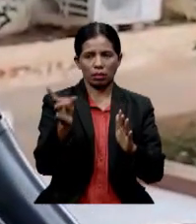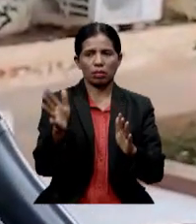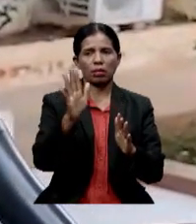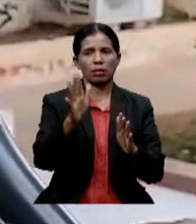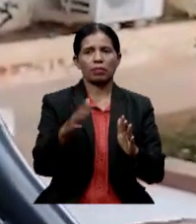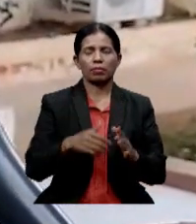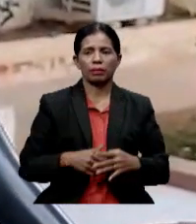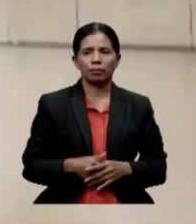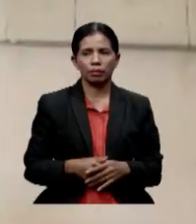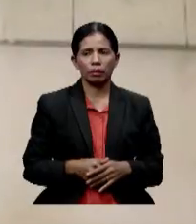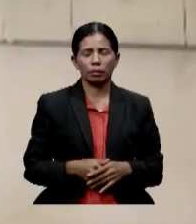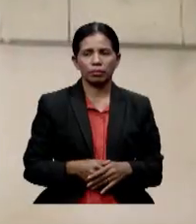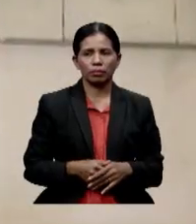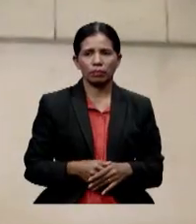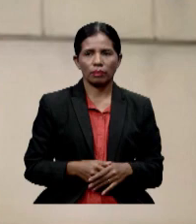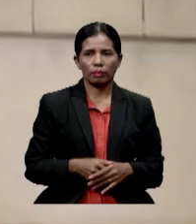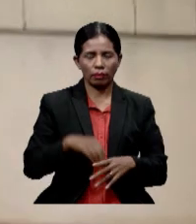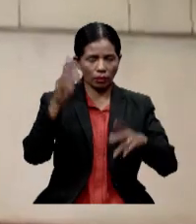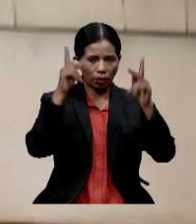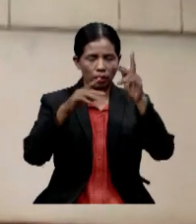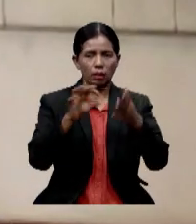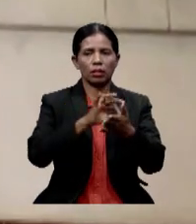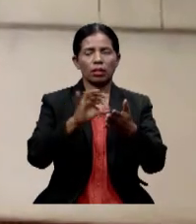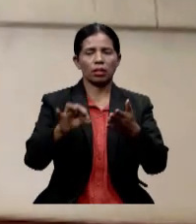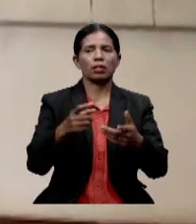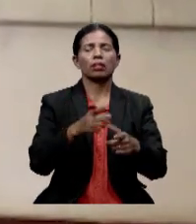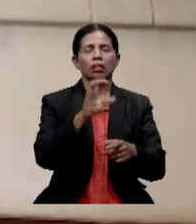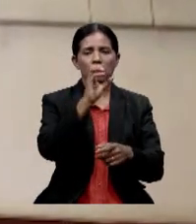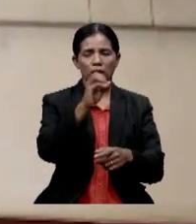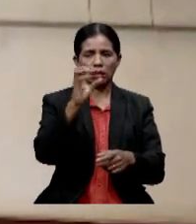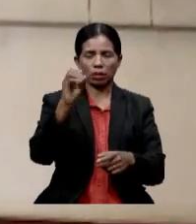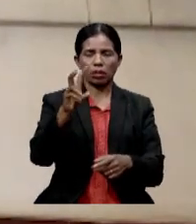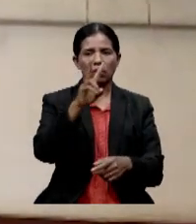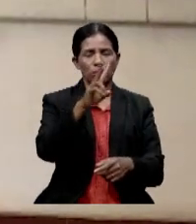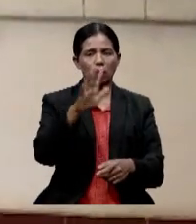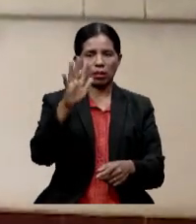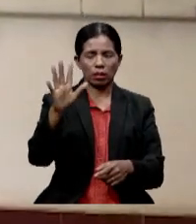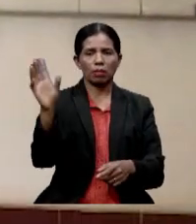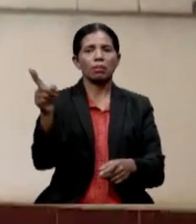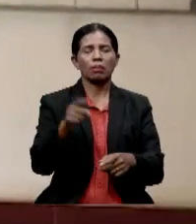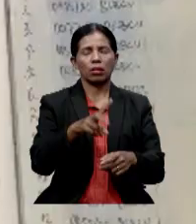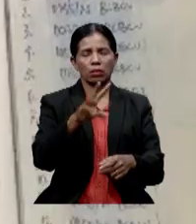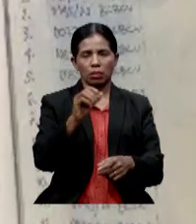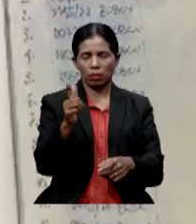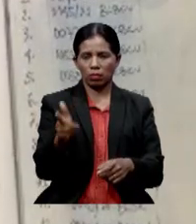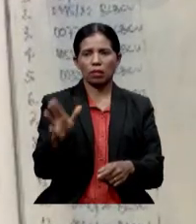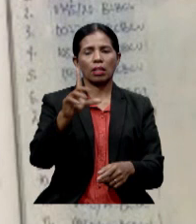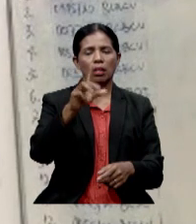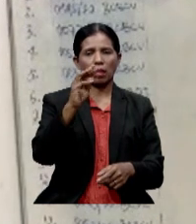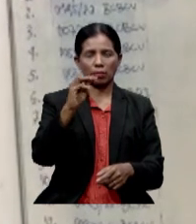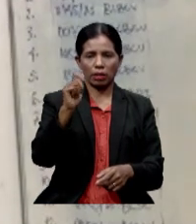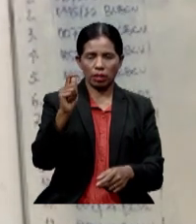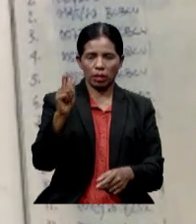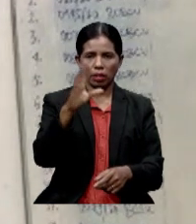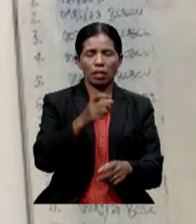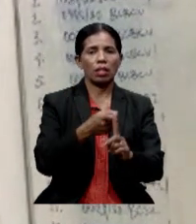penal. Caso nebe registro honuk 00 rua 5 barra ring ron resintolu LALT